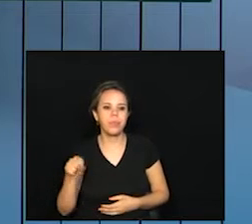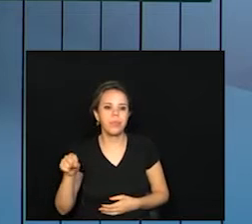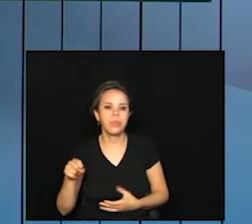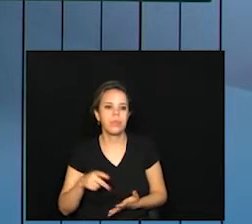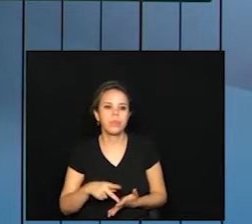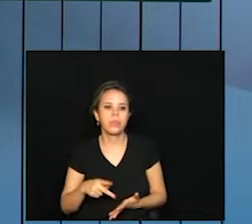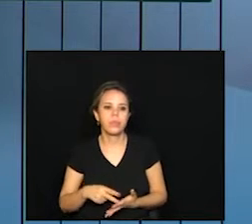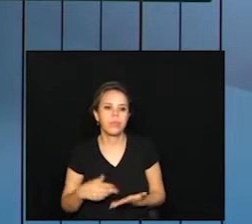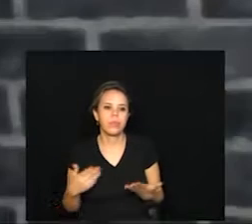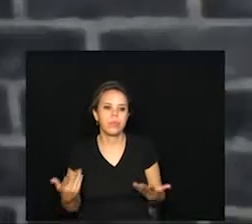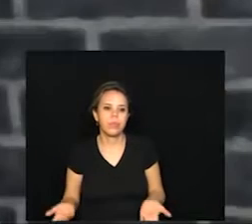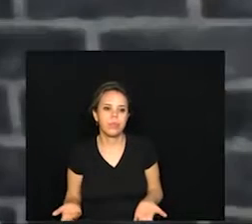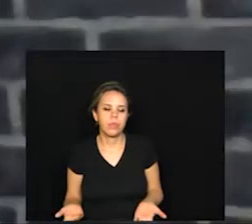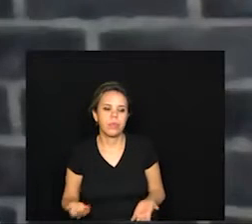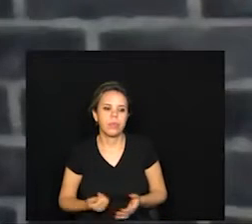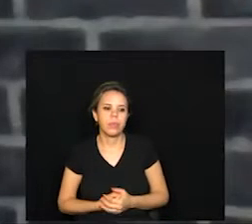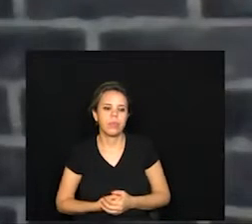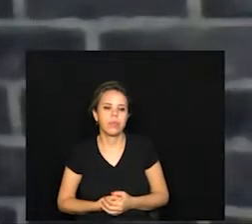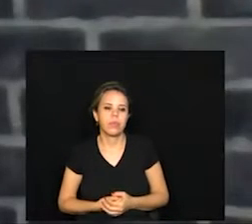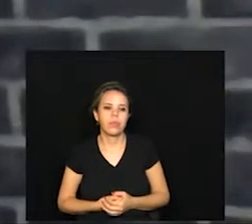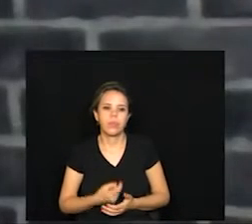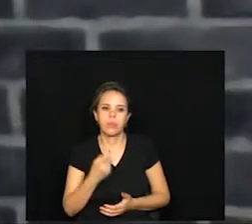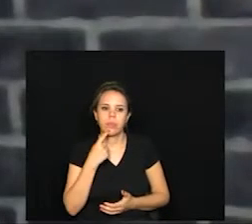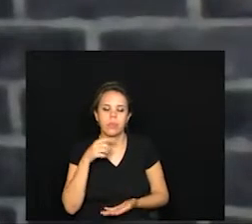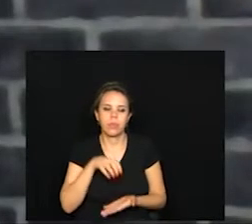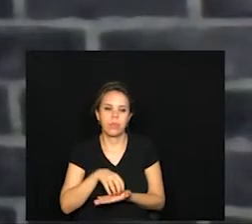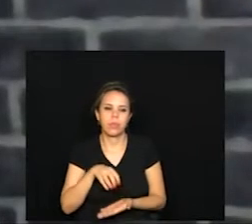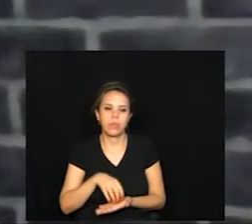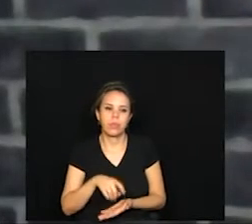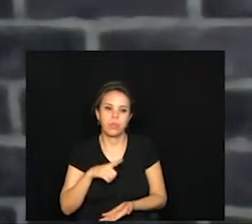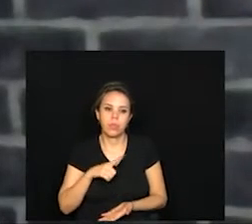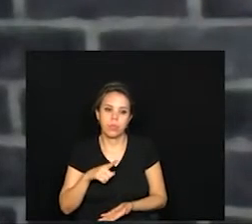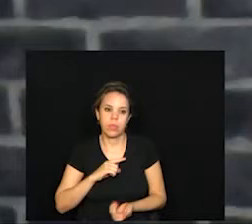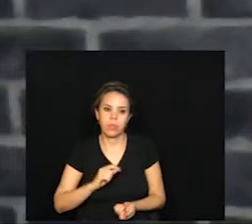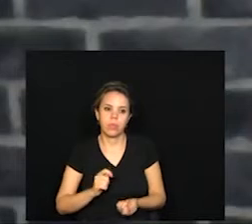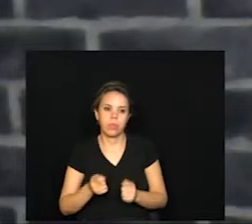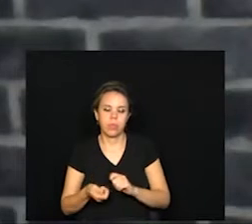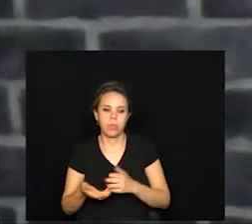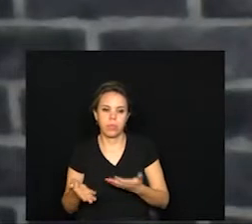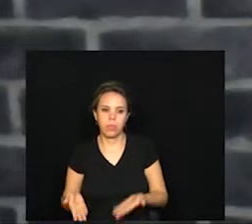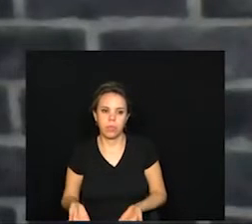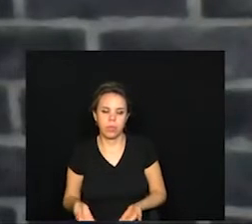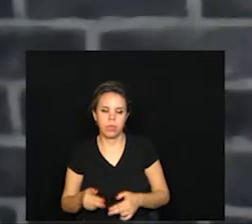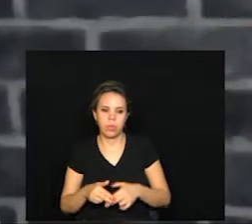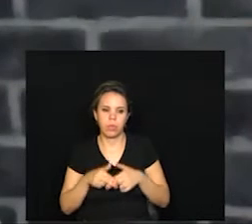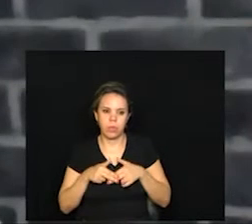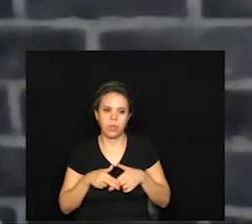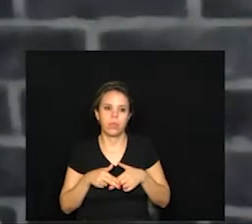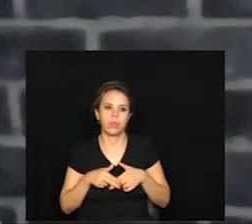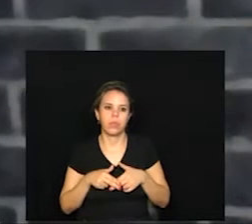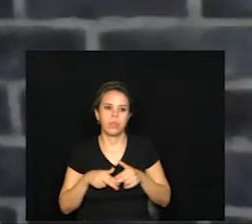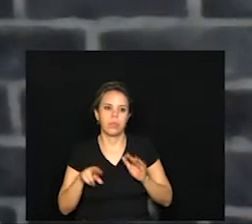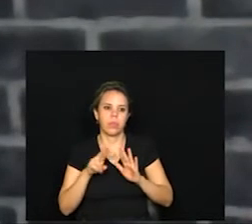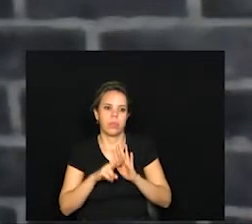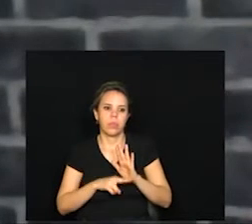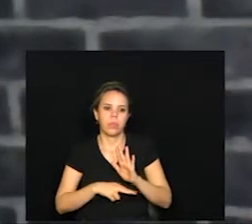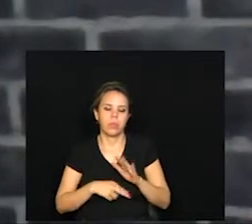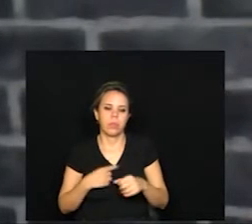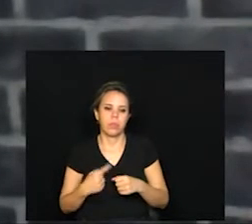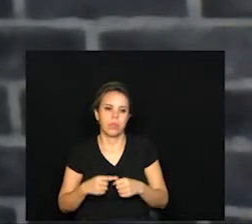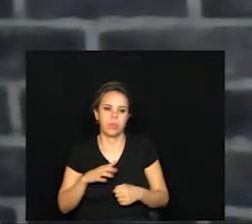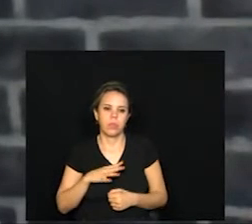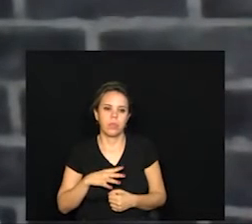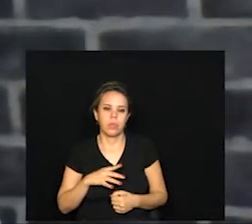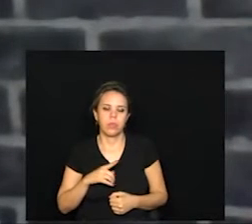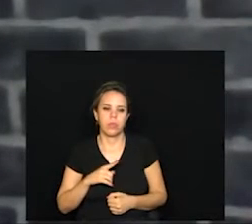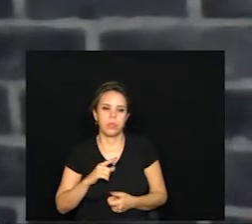Exatamente. Até o Procon de Campinas, nós tivemos também que nos adaptar por conta da determinação municipal, né? Uhum. A